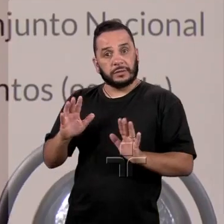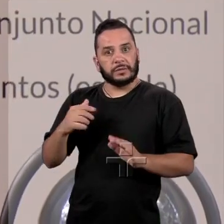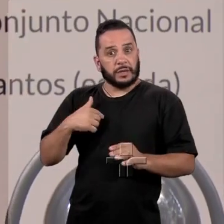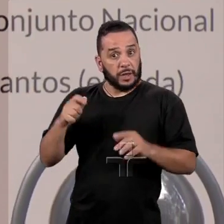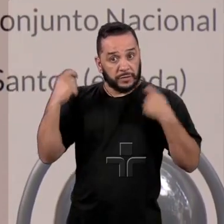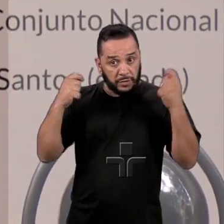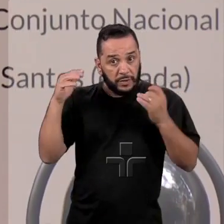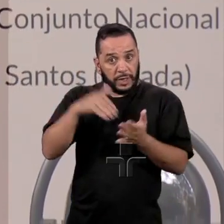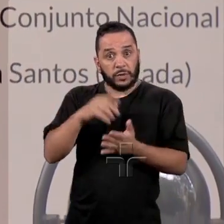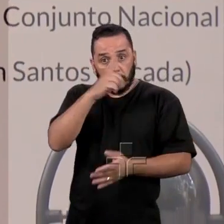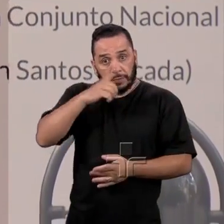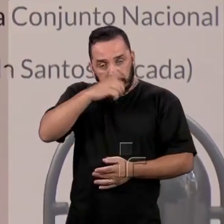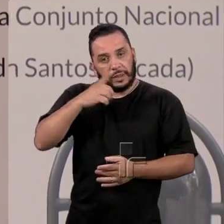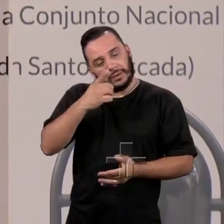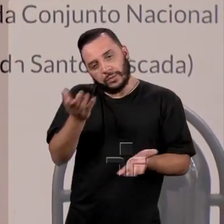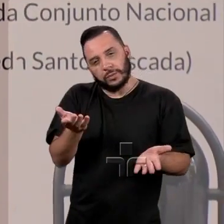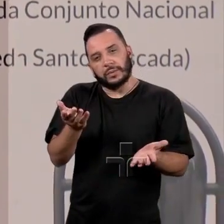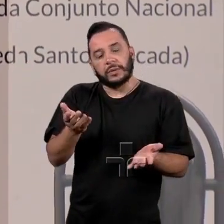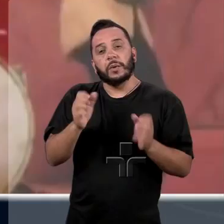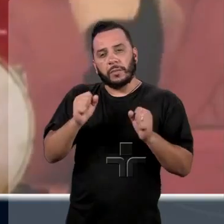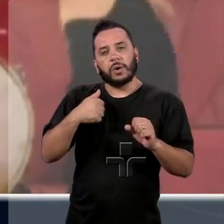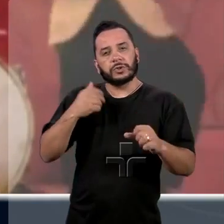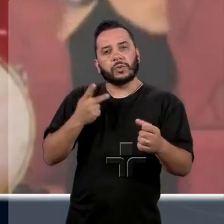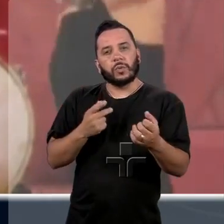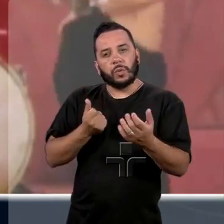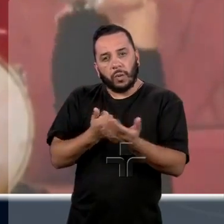Os ingressos podem ser comprados online.